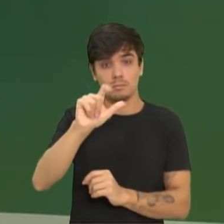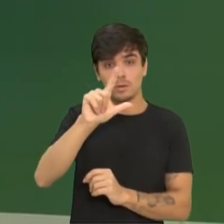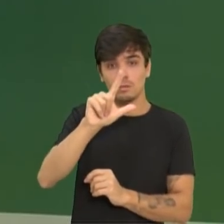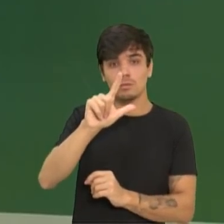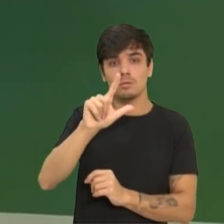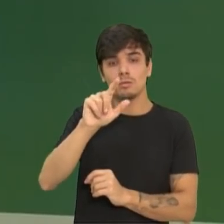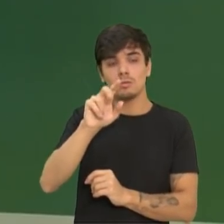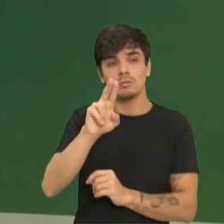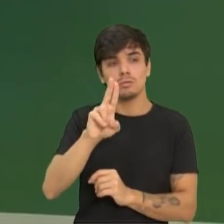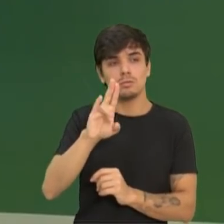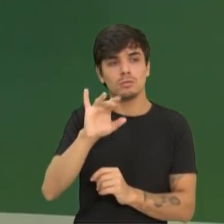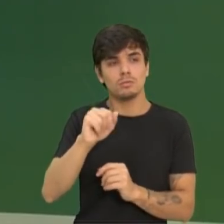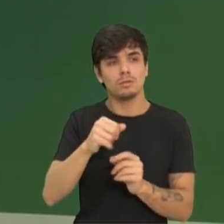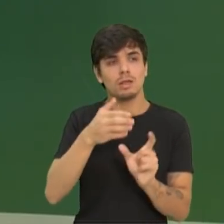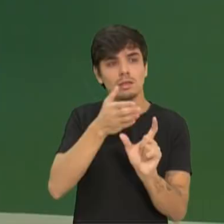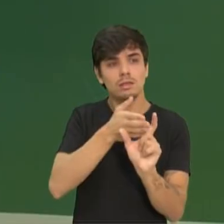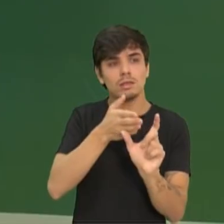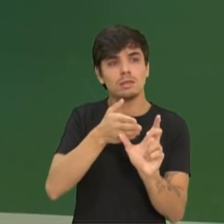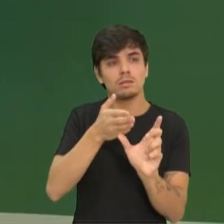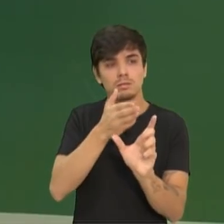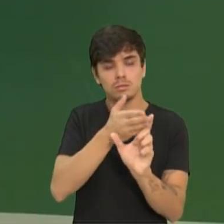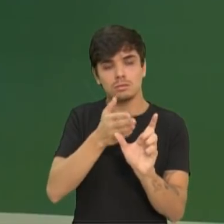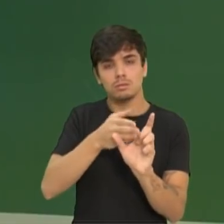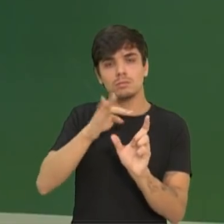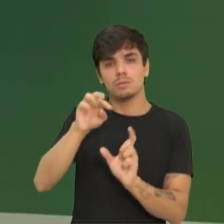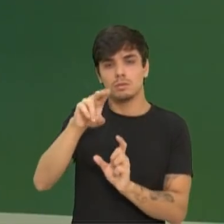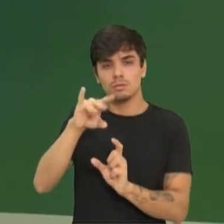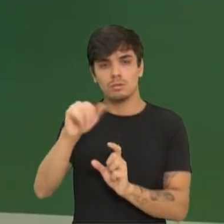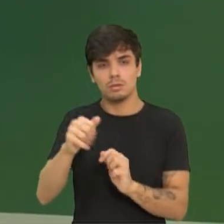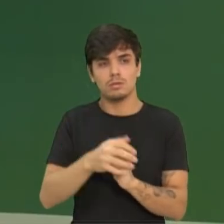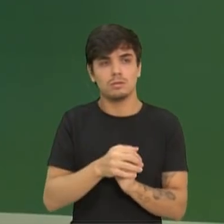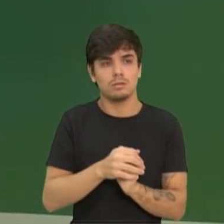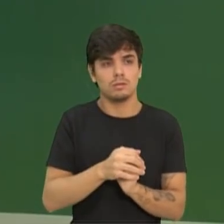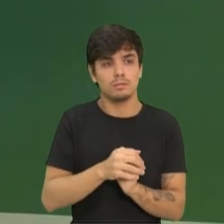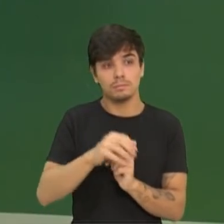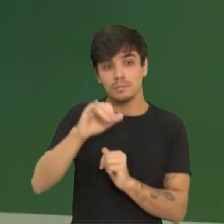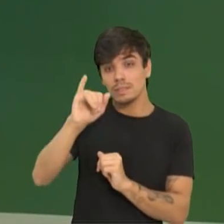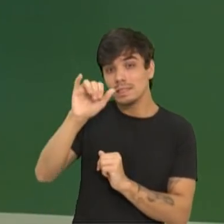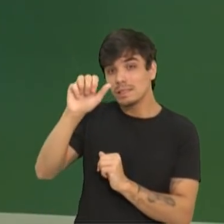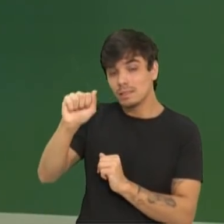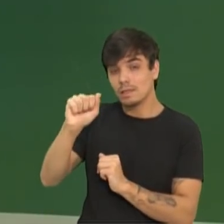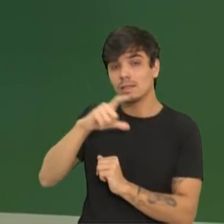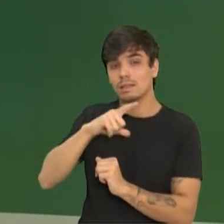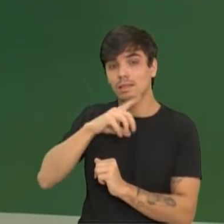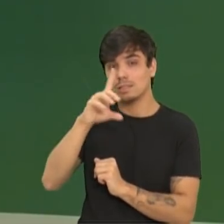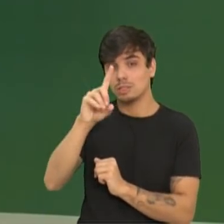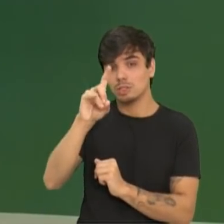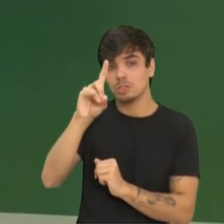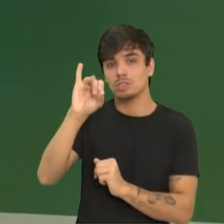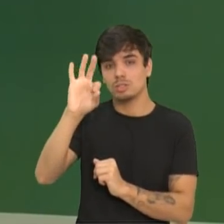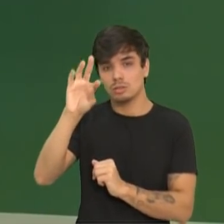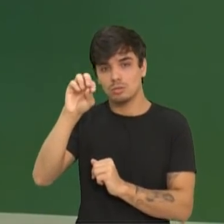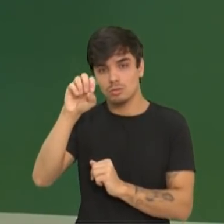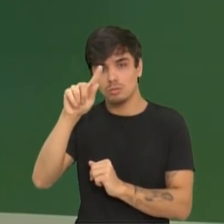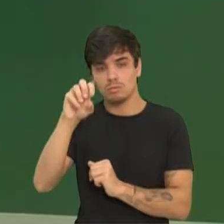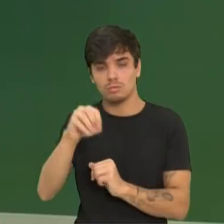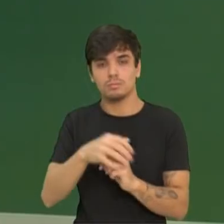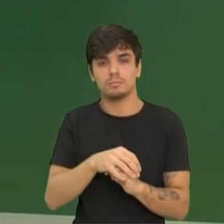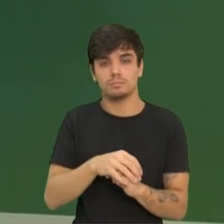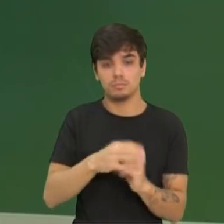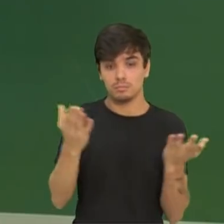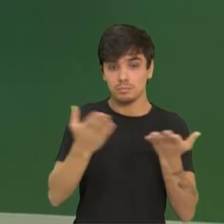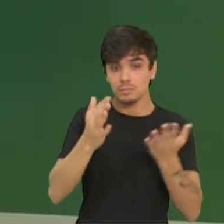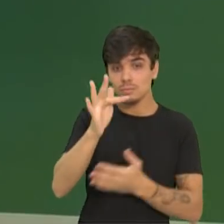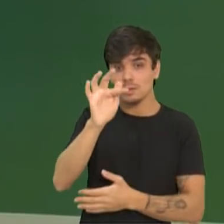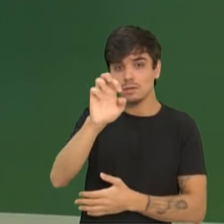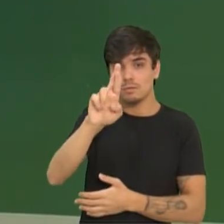sílaba tônica. E a terminação IA, nós temos um ditongo. Férias. Também temos a penúltima